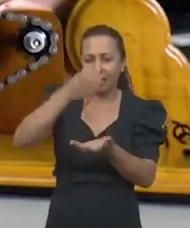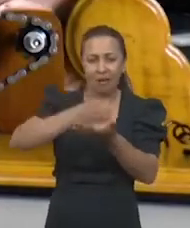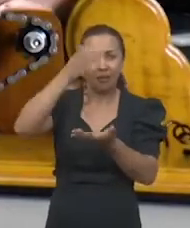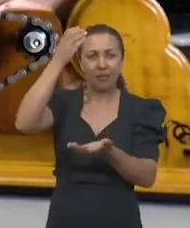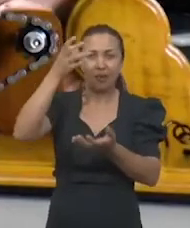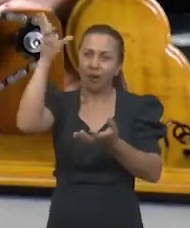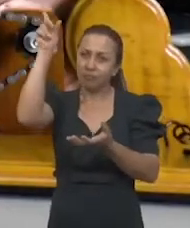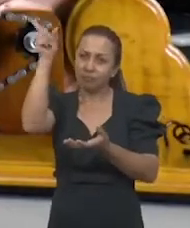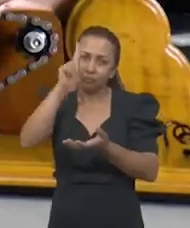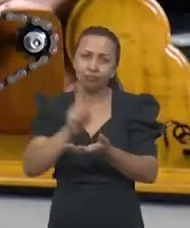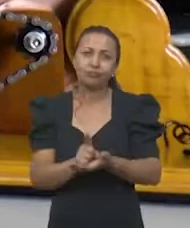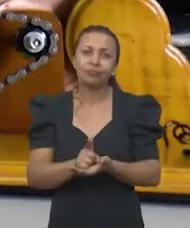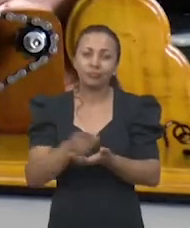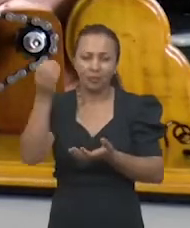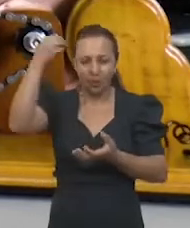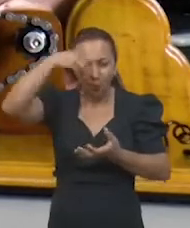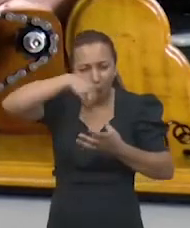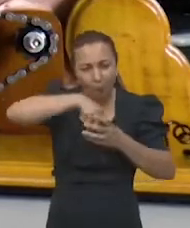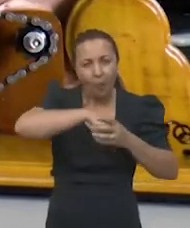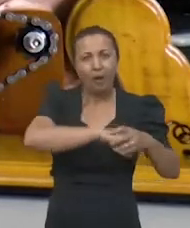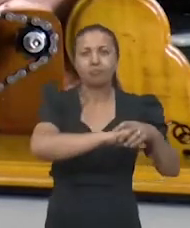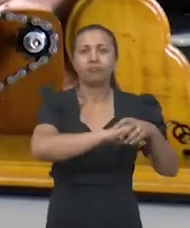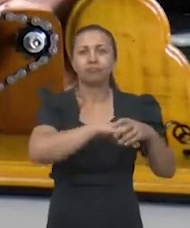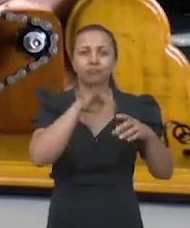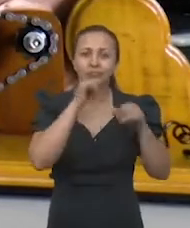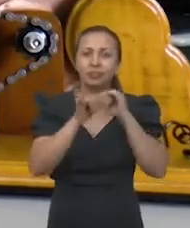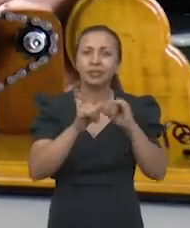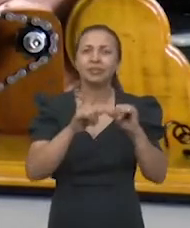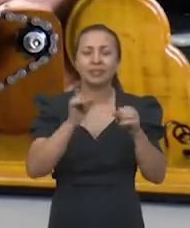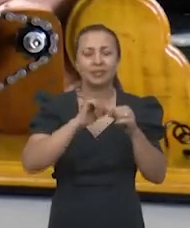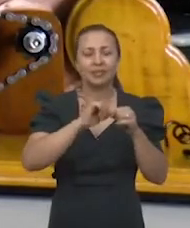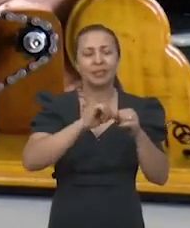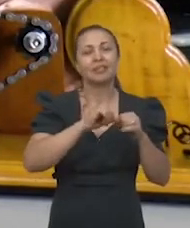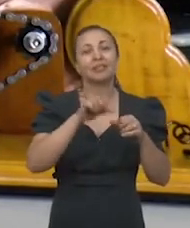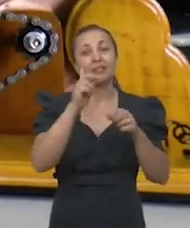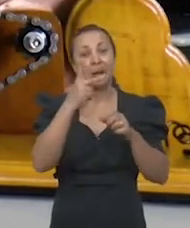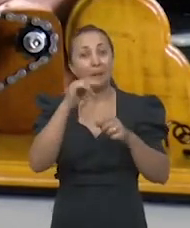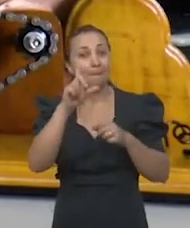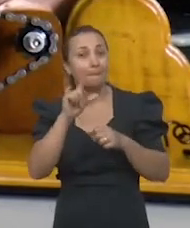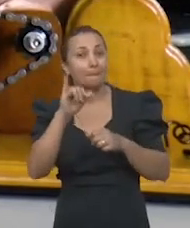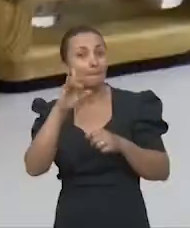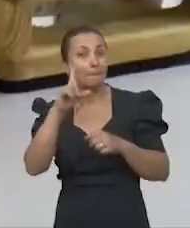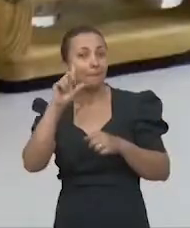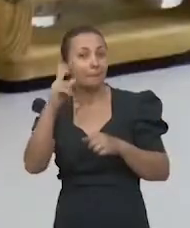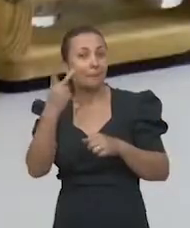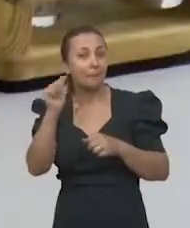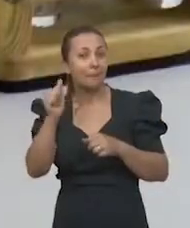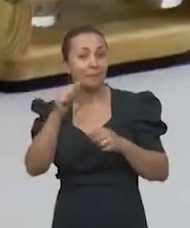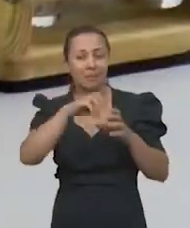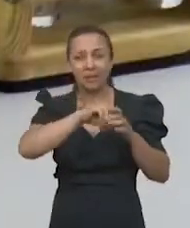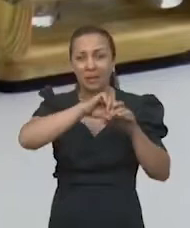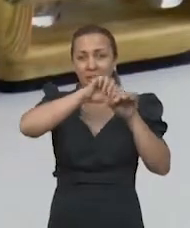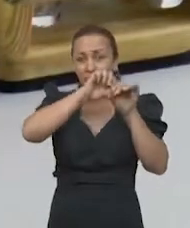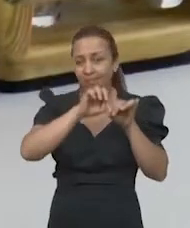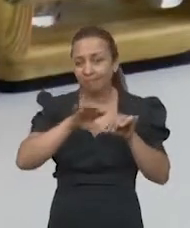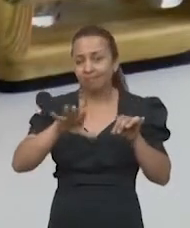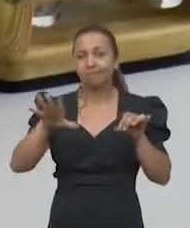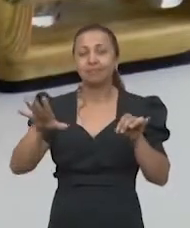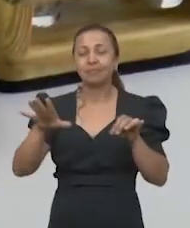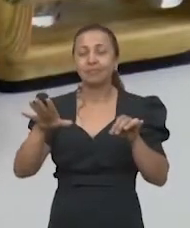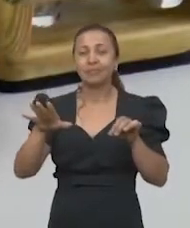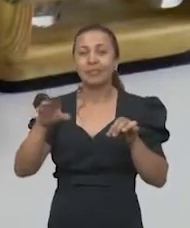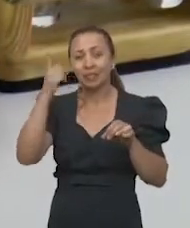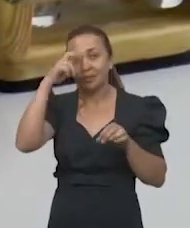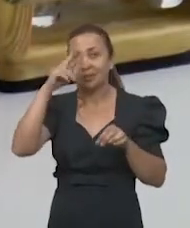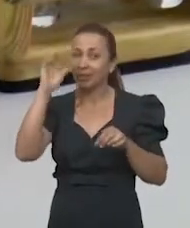carregar essa garrafa de Leyden com um eletroforo e aí faz a pilha de volta, que é um grande destaque